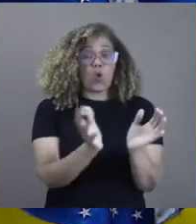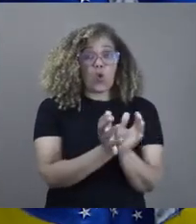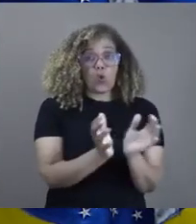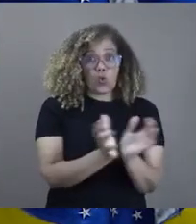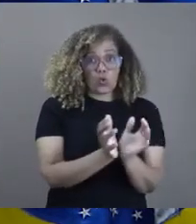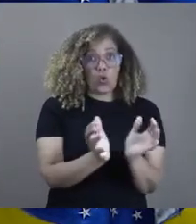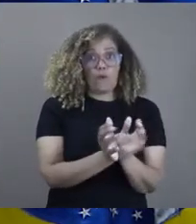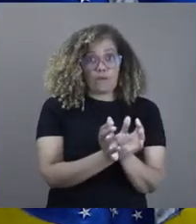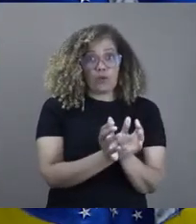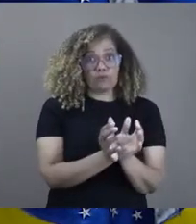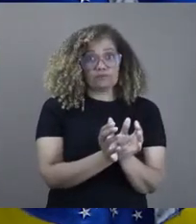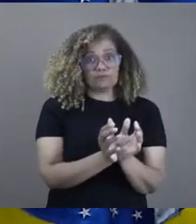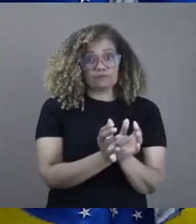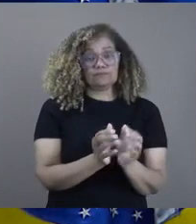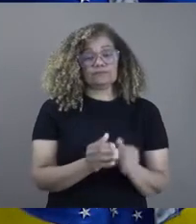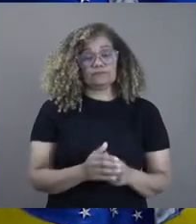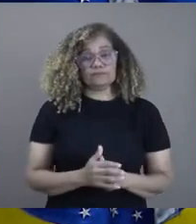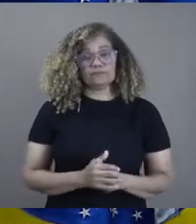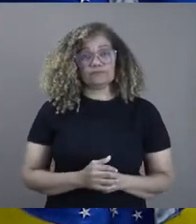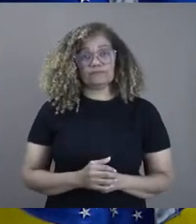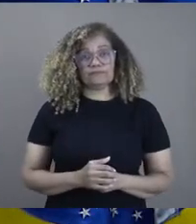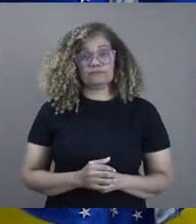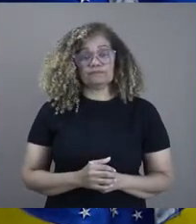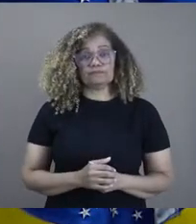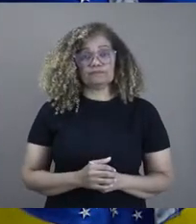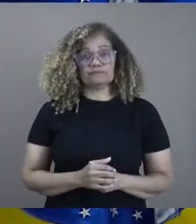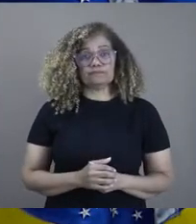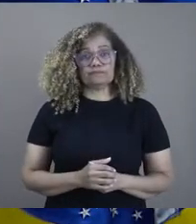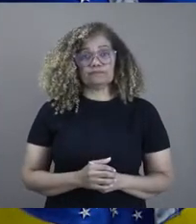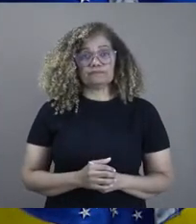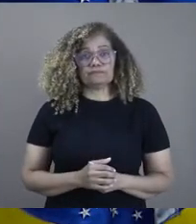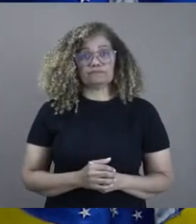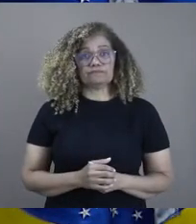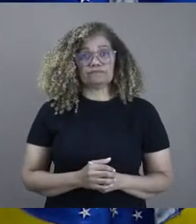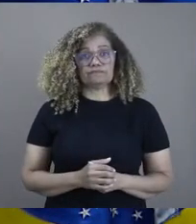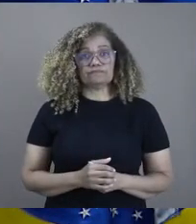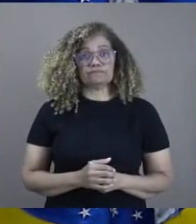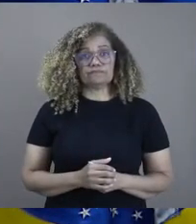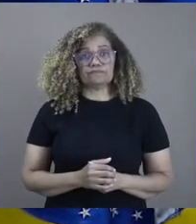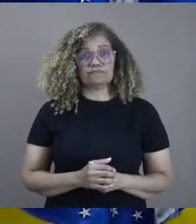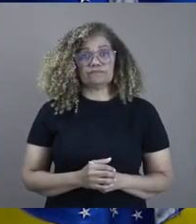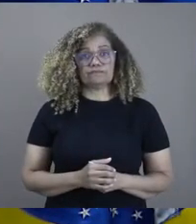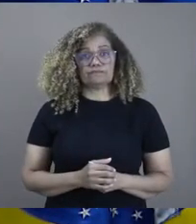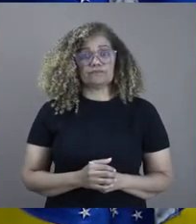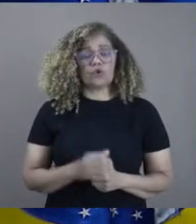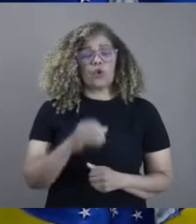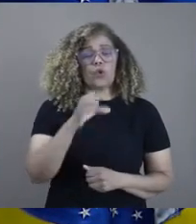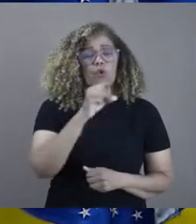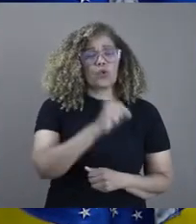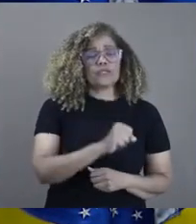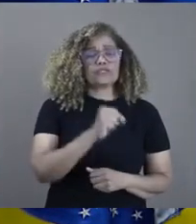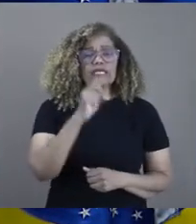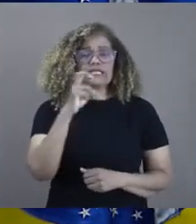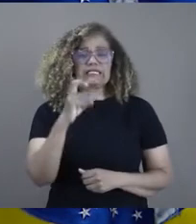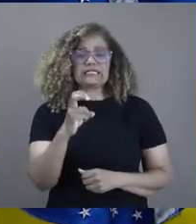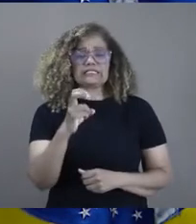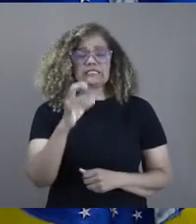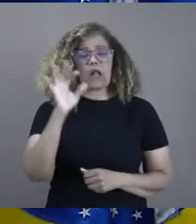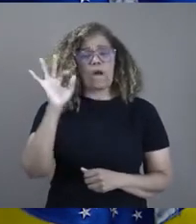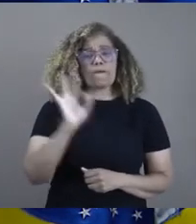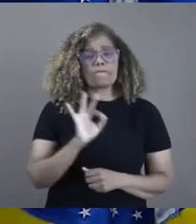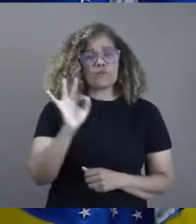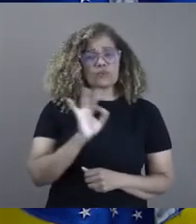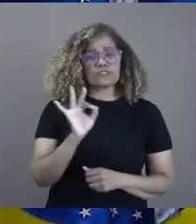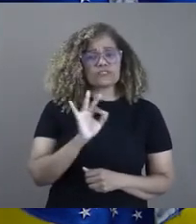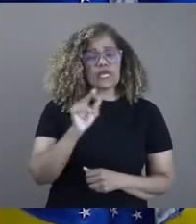que responde senhoras e senhores por cerca de 85% do